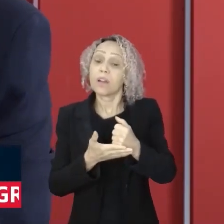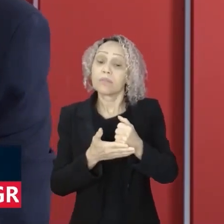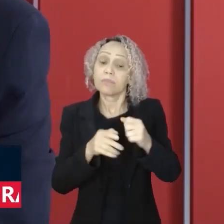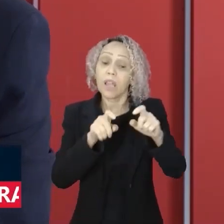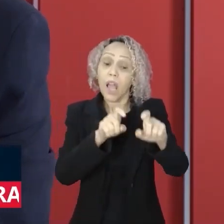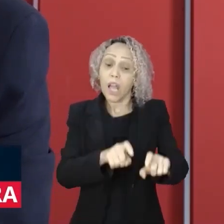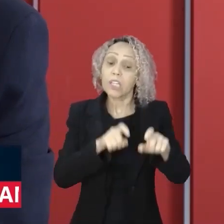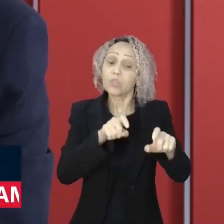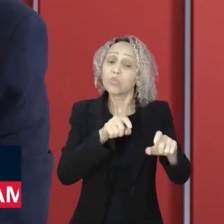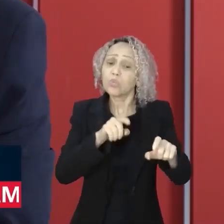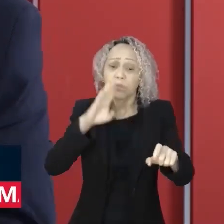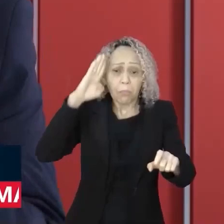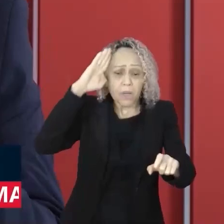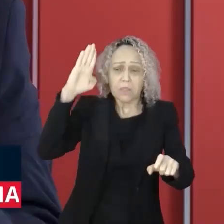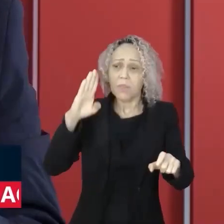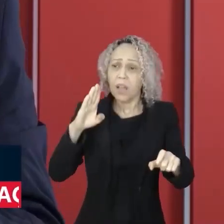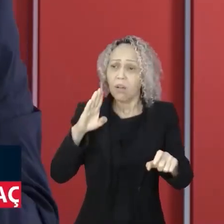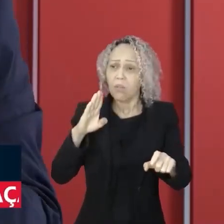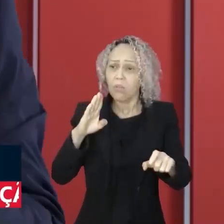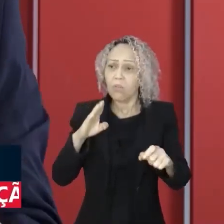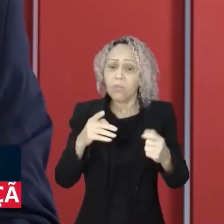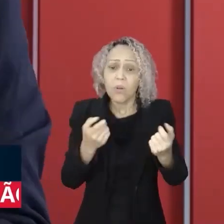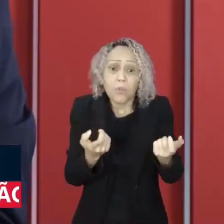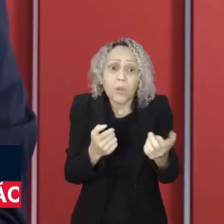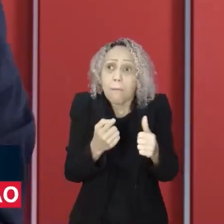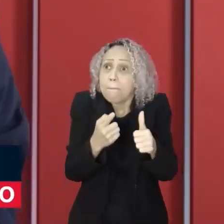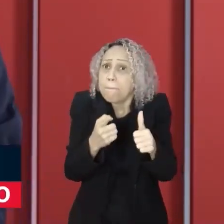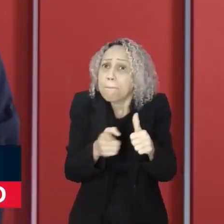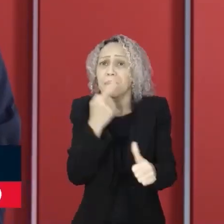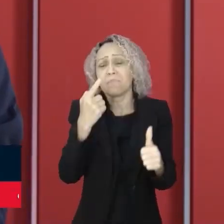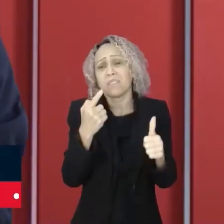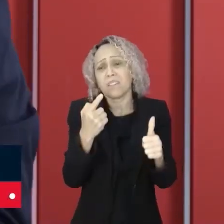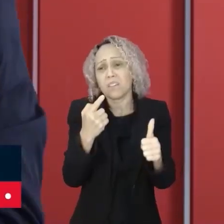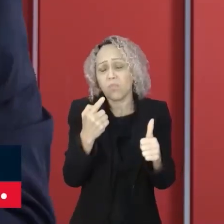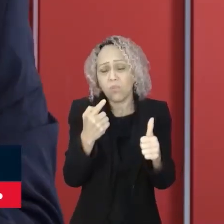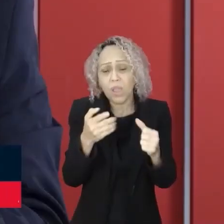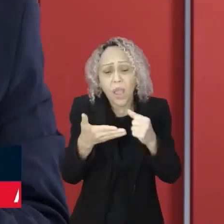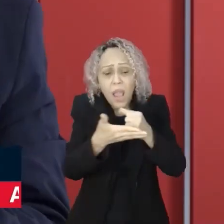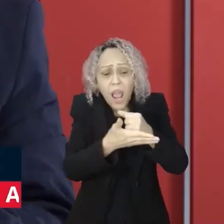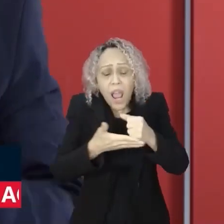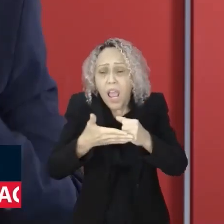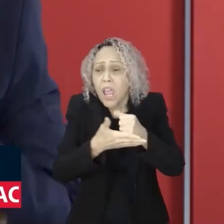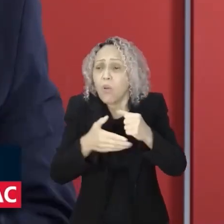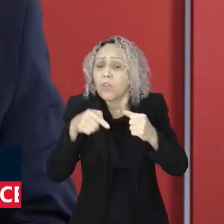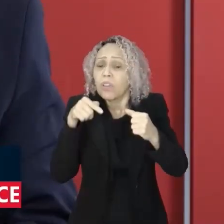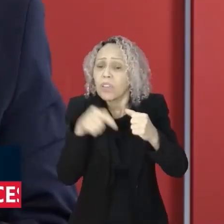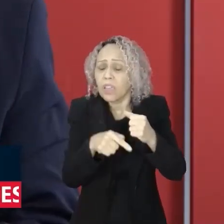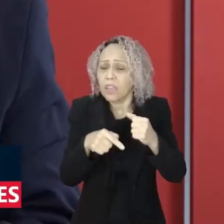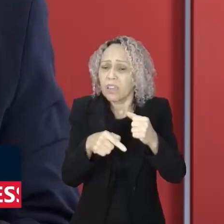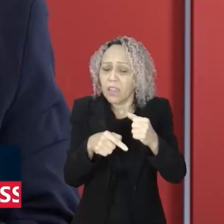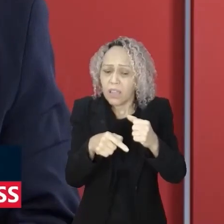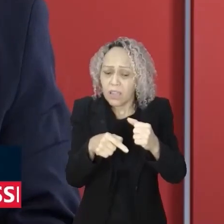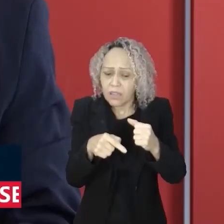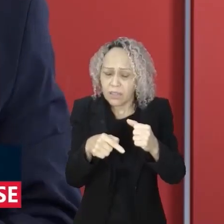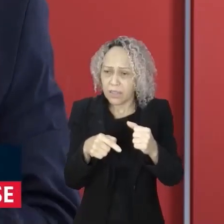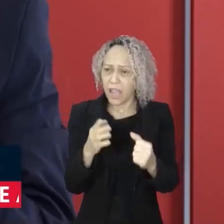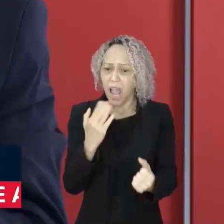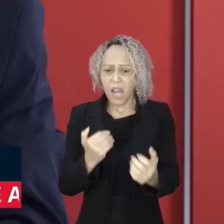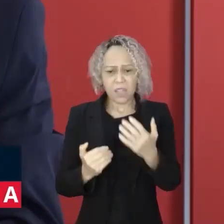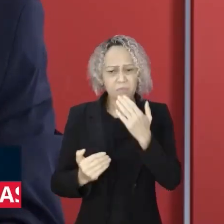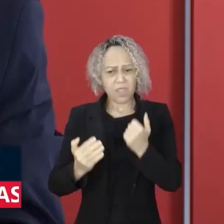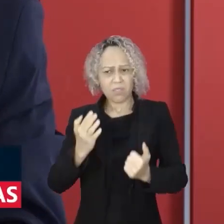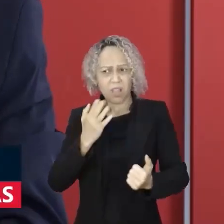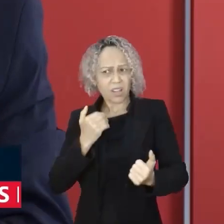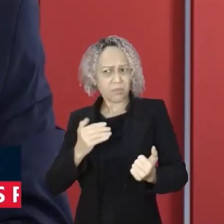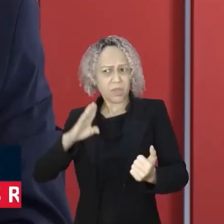de alimentos, né? Por que é primário? Porque é o primeiro, é o básico. Então, essa consciência nós precisamos passar